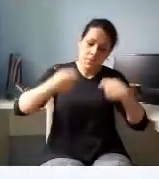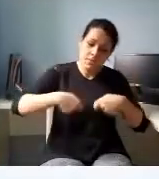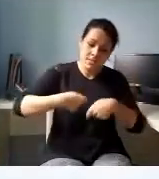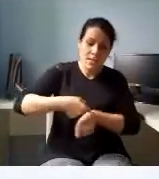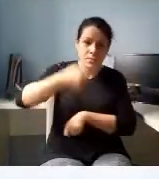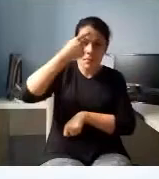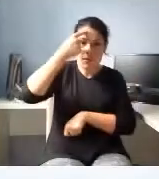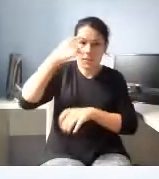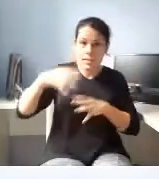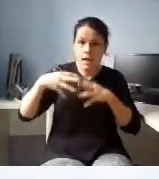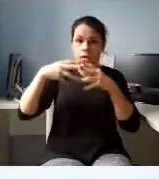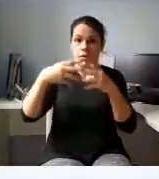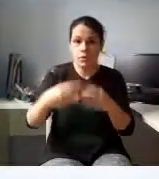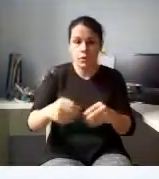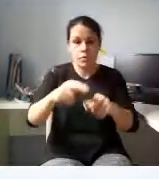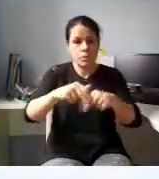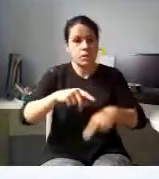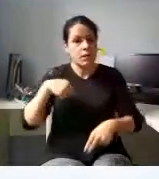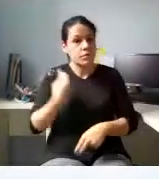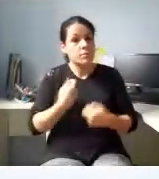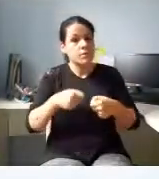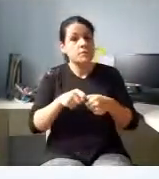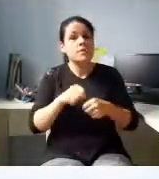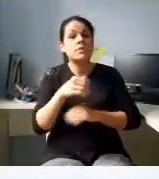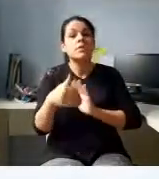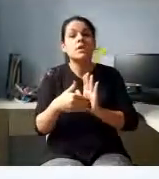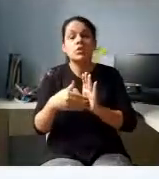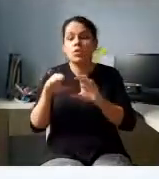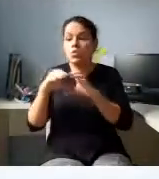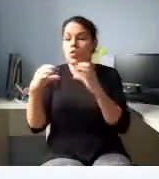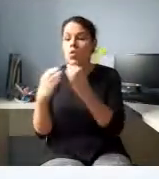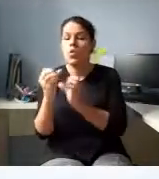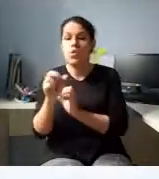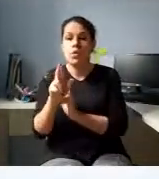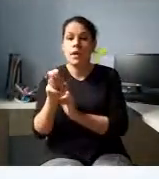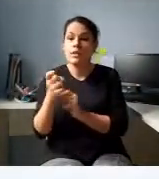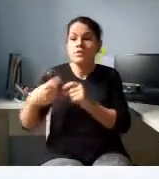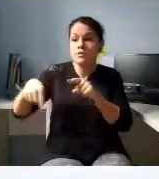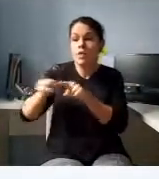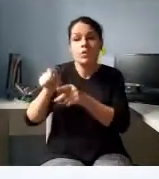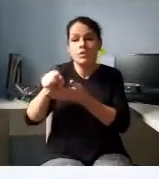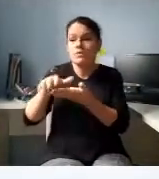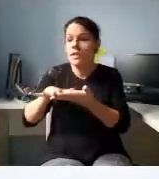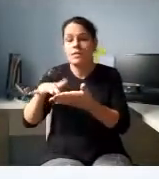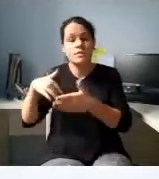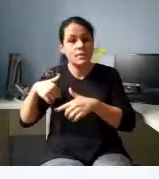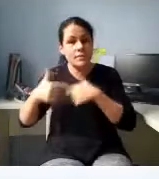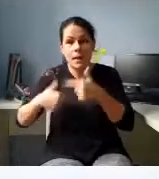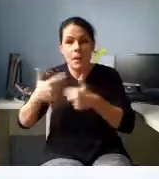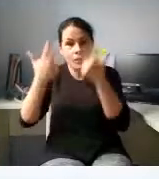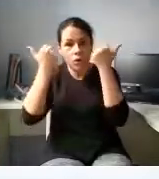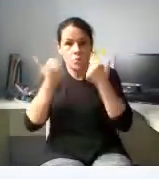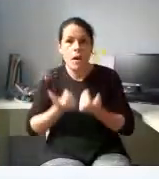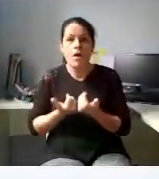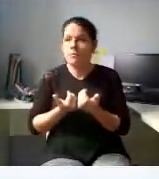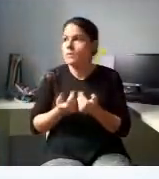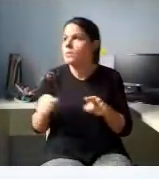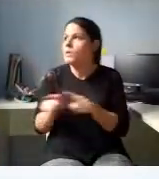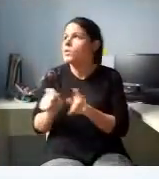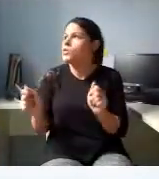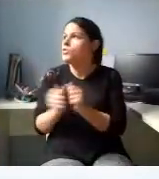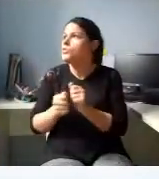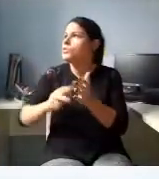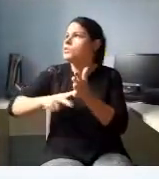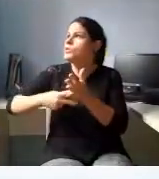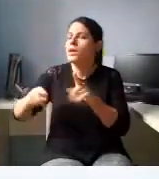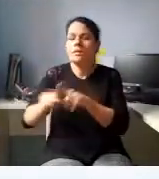ponto. E aí, para isso, a gente precisa do Congresso retomar suas atividades para que possa fazer essa discussão, não só com o governo, com as centrais sindicais, com